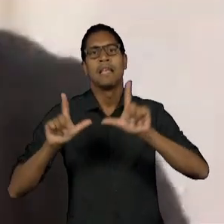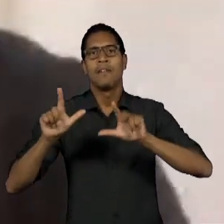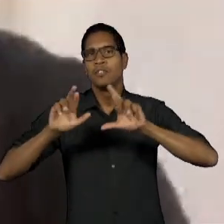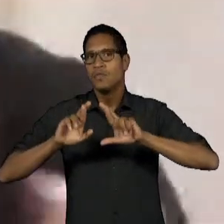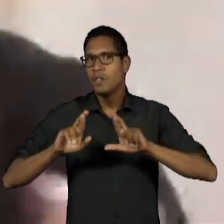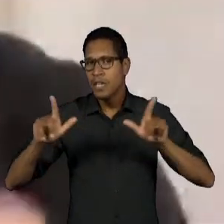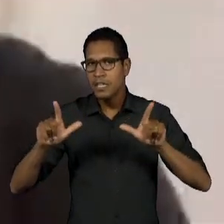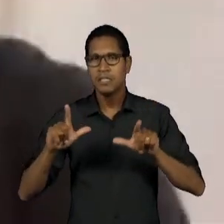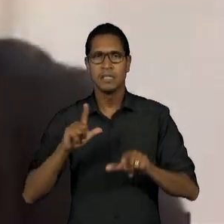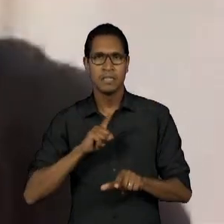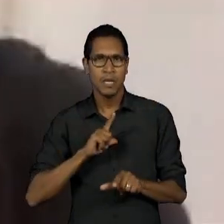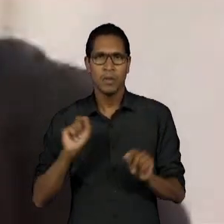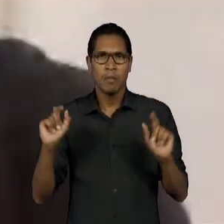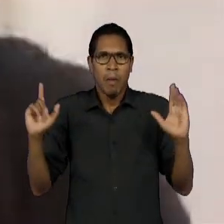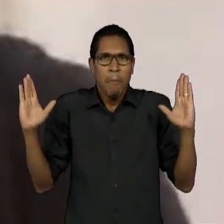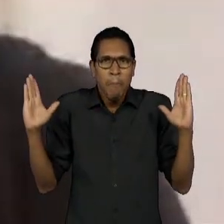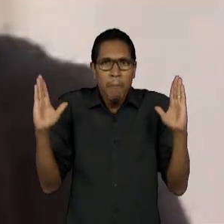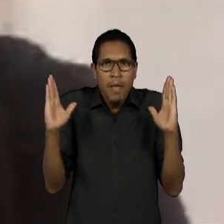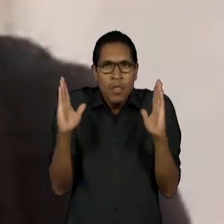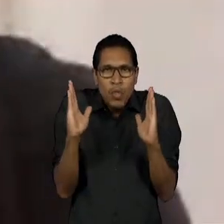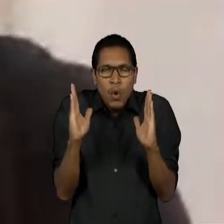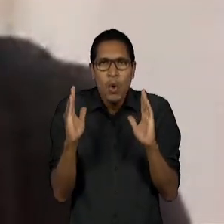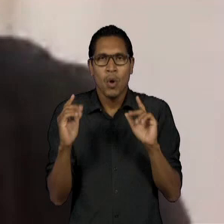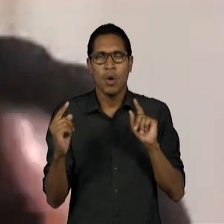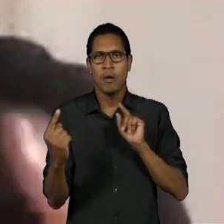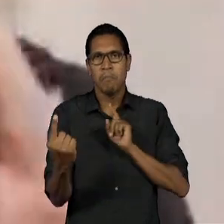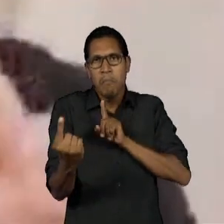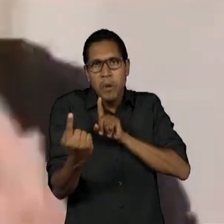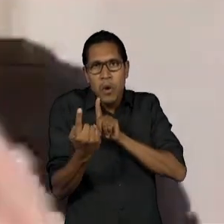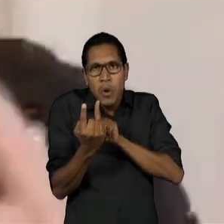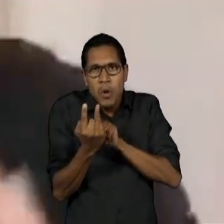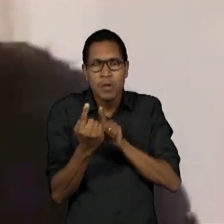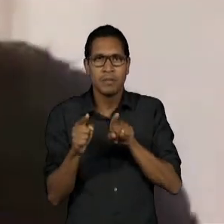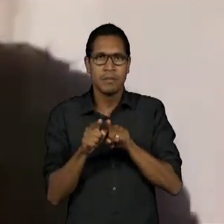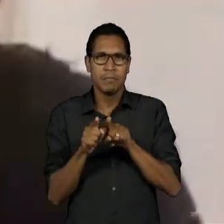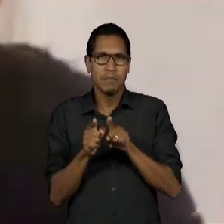diferente, então tudo tem que ser menor, tudo tem que ser mais